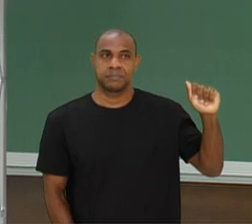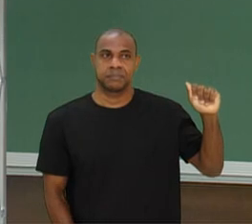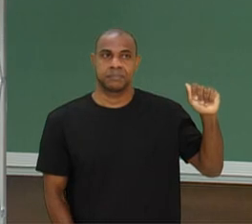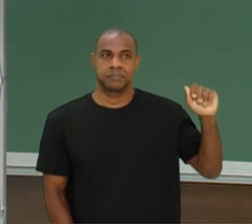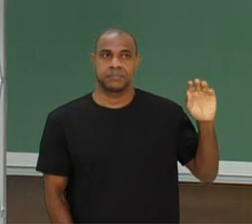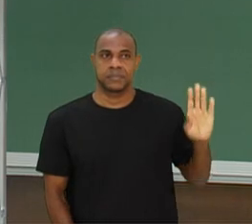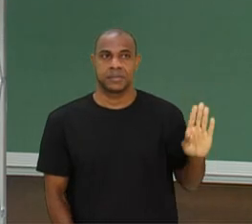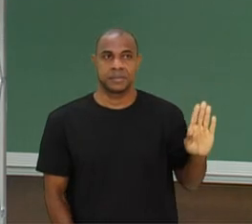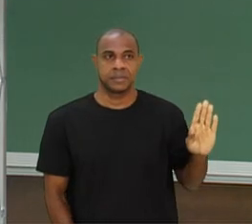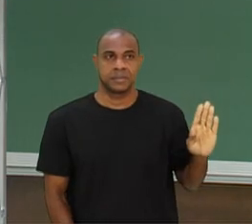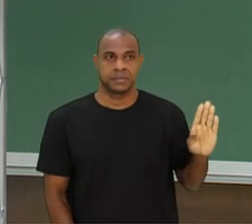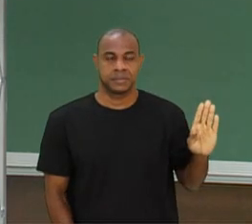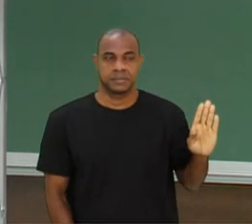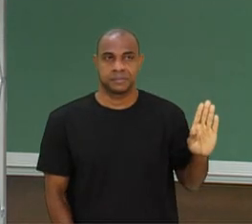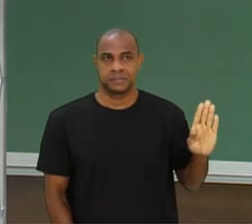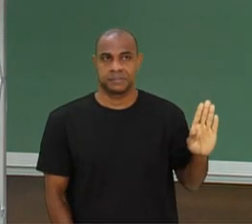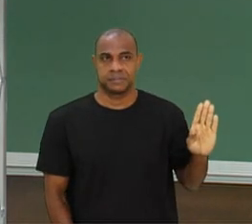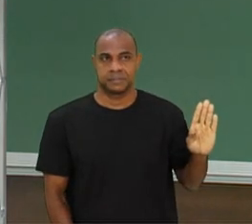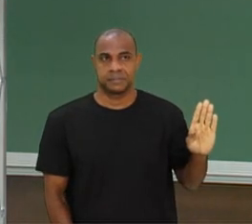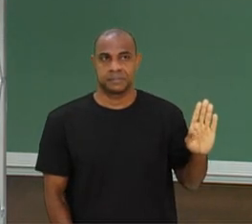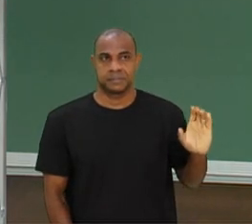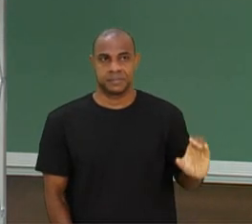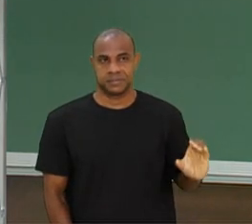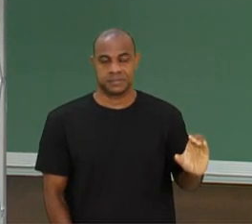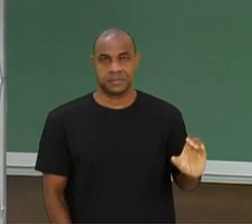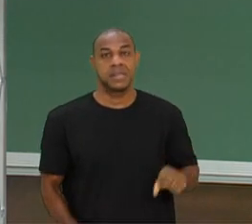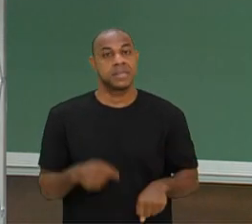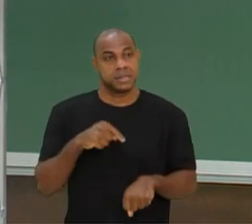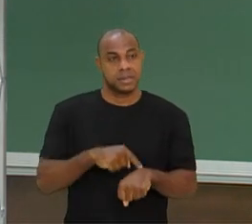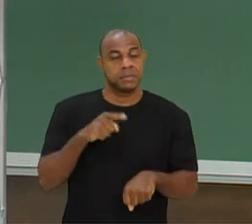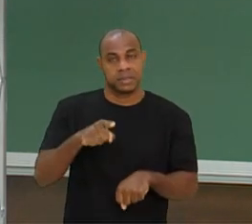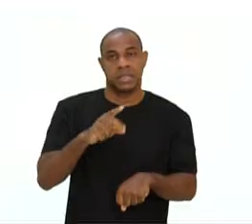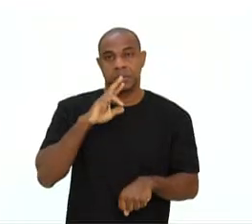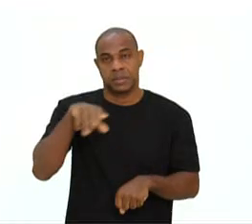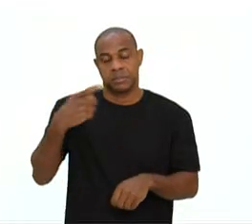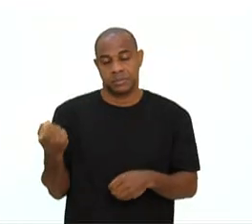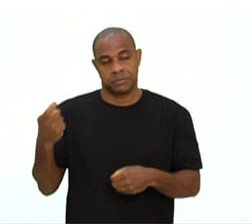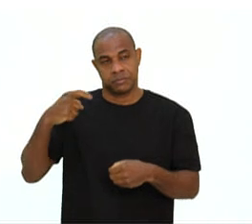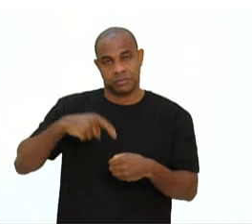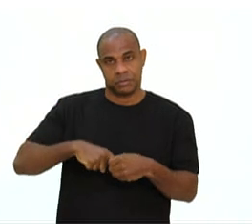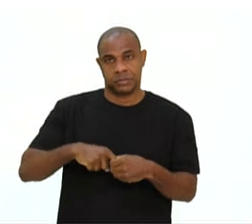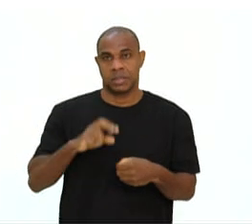and more free. Vou dar um tempinho para vocês responderem e a gente já retorna.